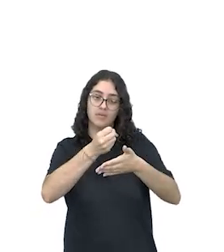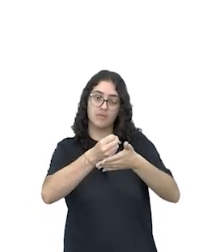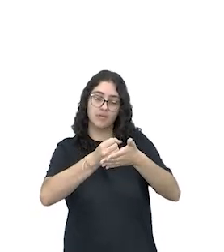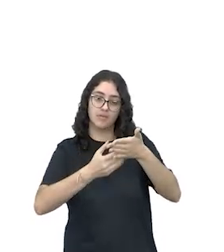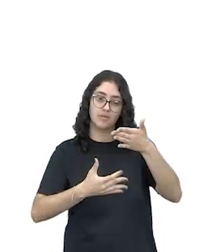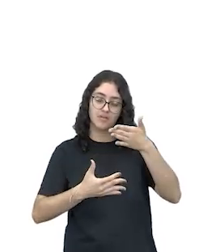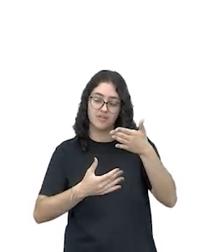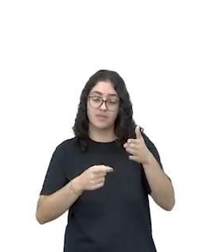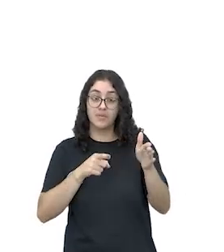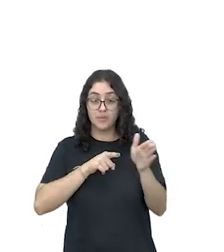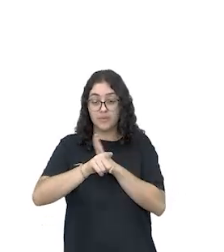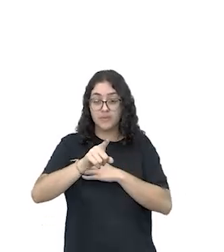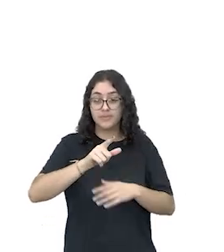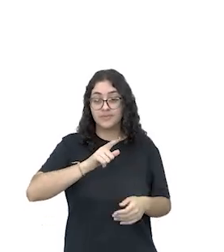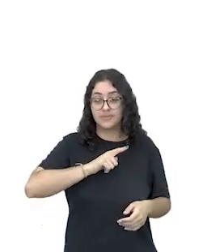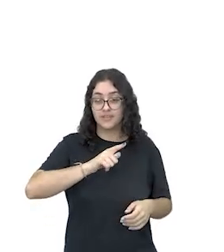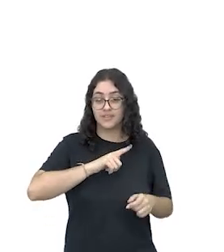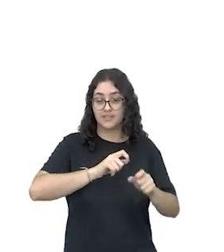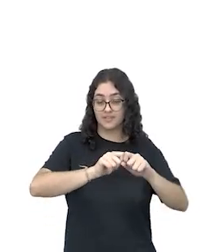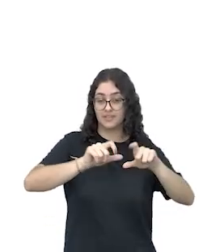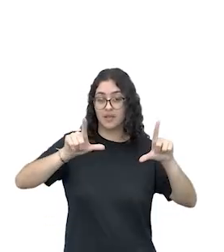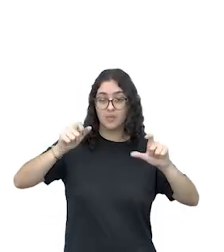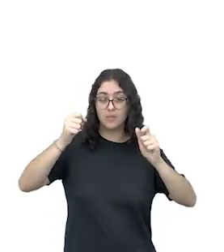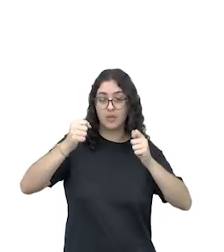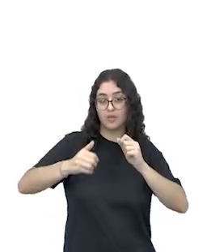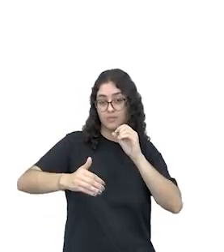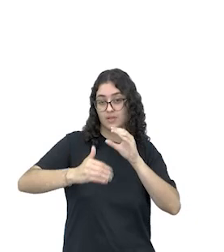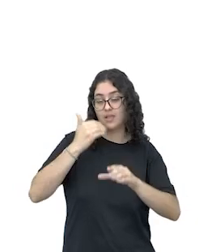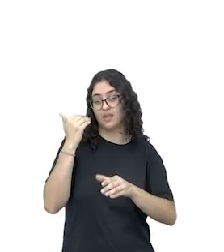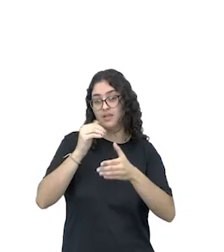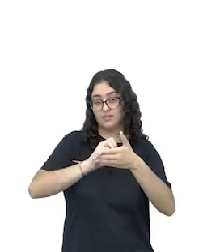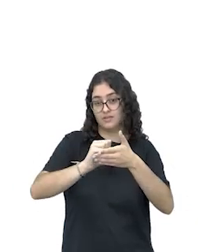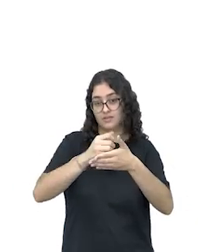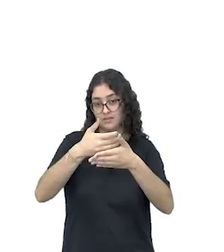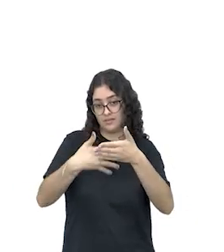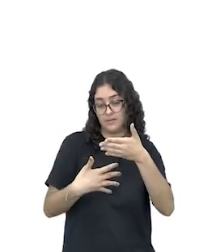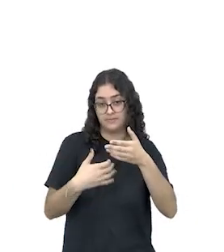está na tela, então você pode responder pelo chat.